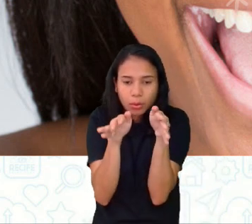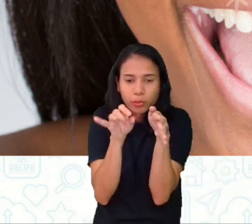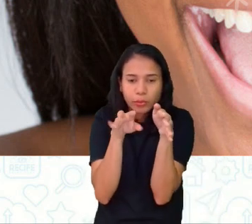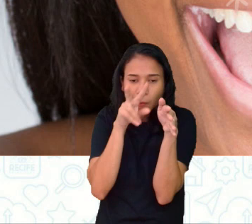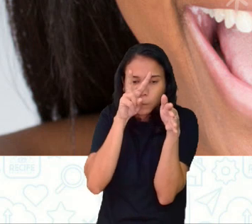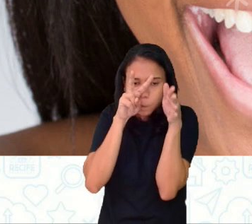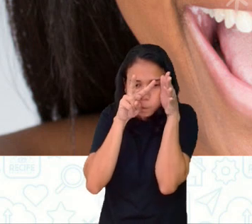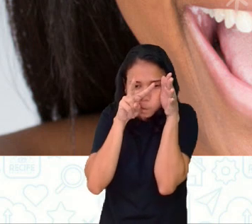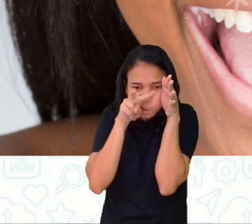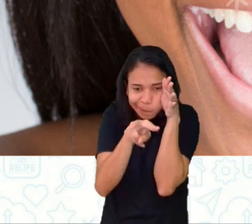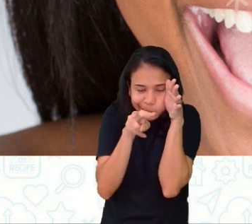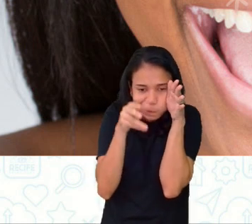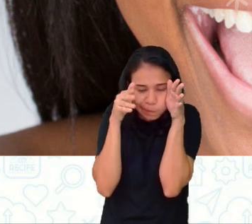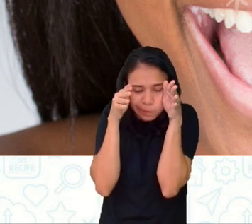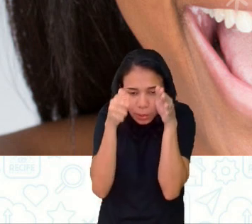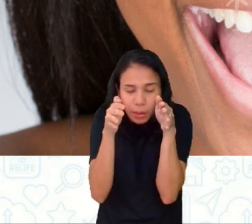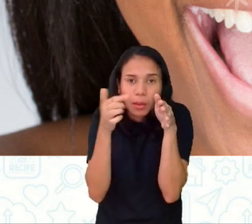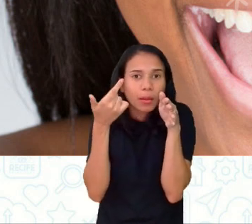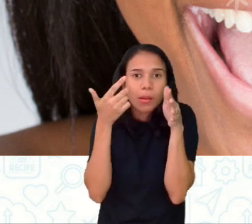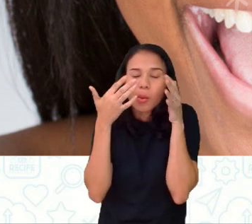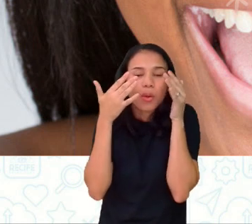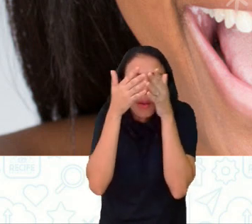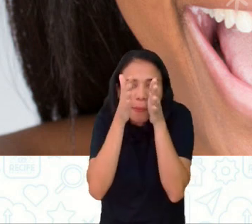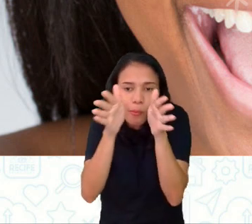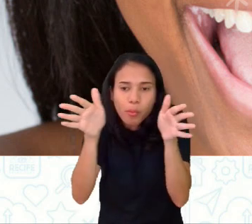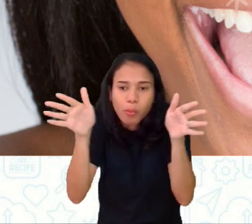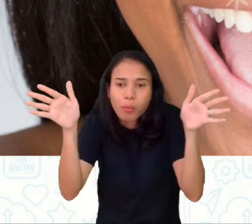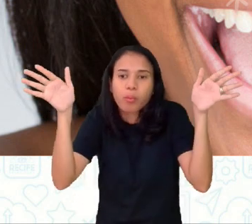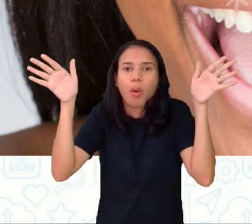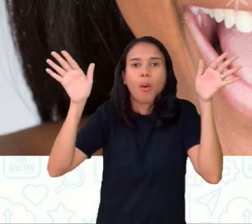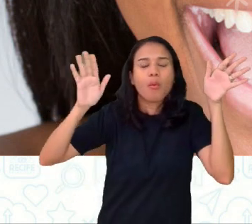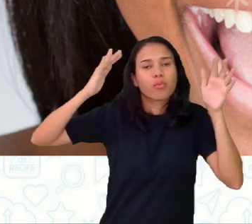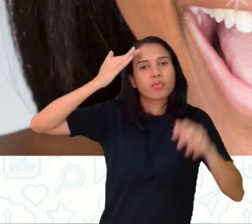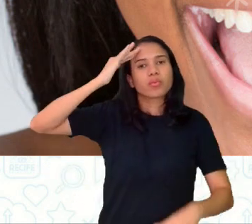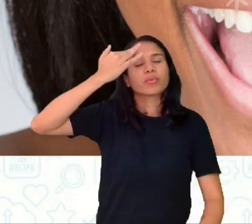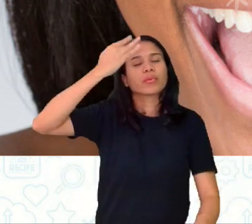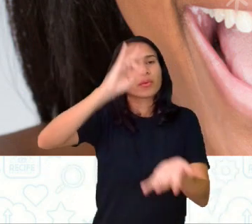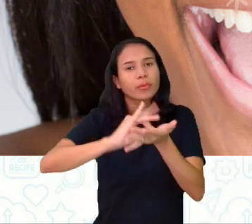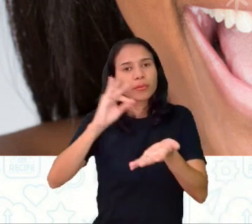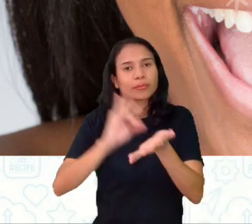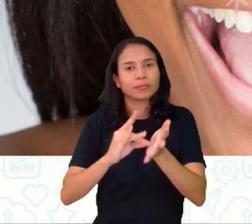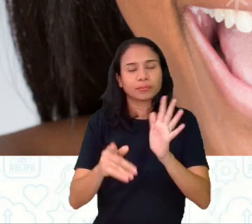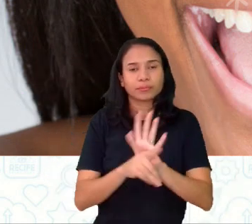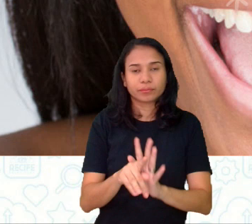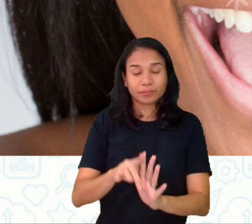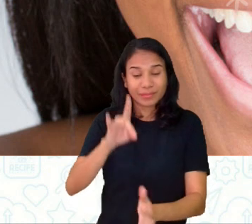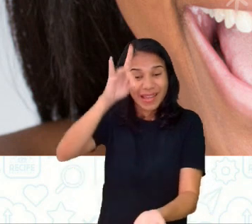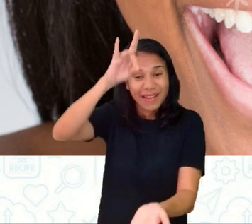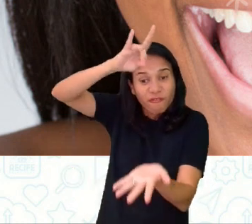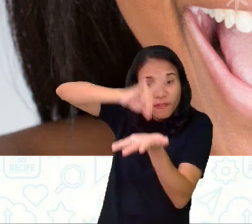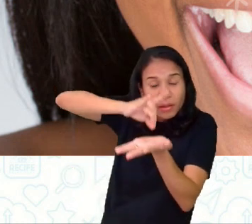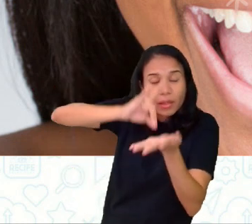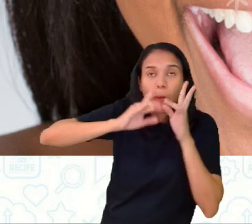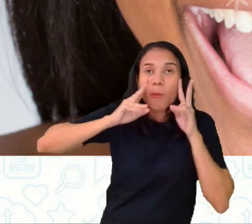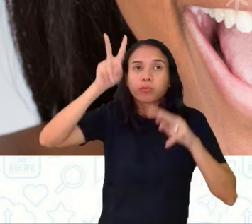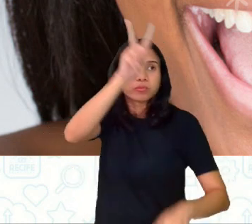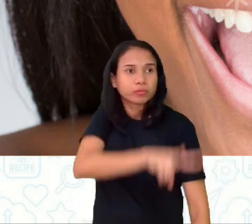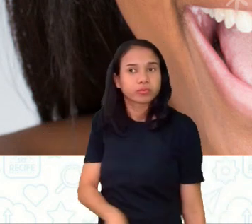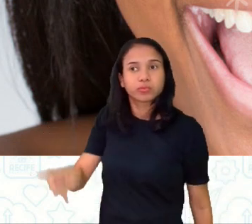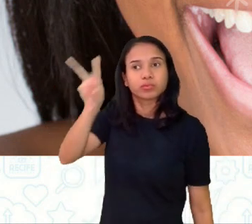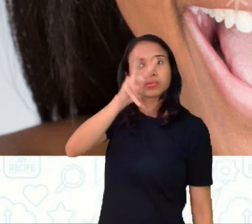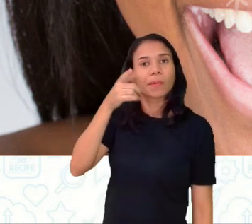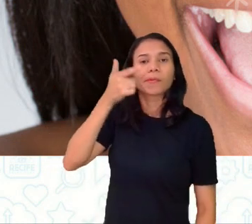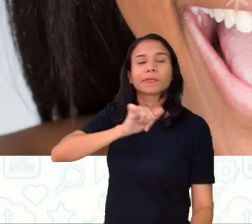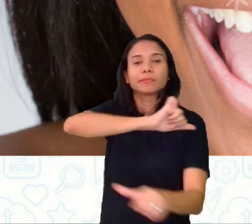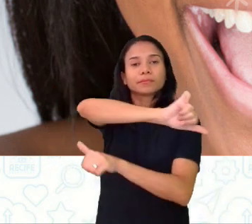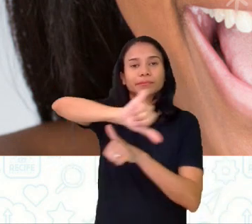cegueira social, a gente não consegue, né, adentrar e entender de fato a realidade para que a gente possa transformá-la,